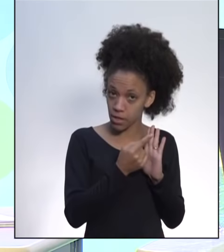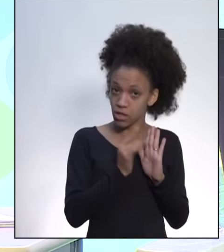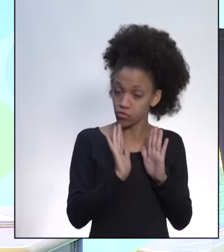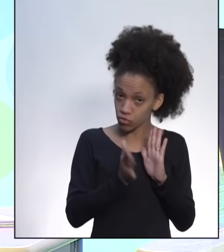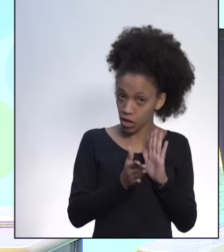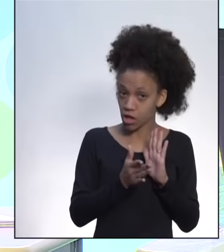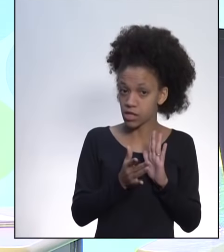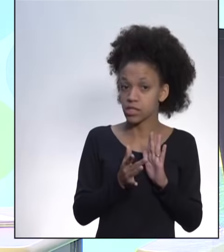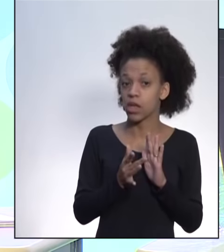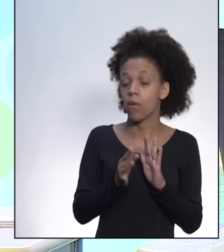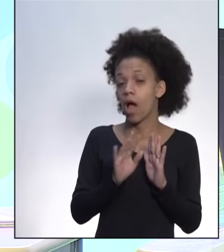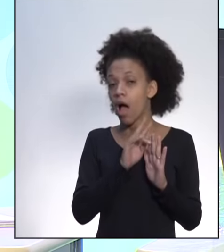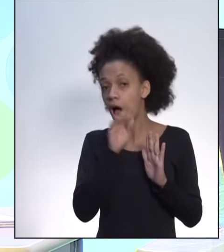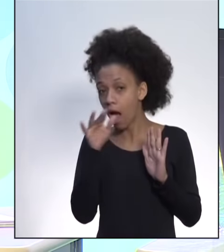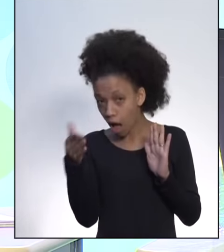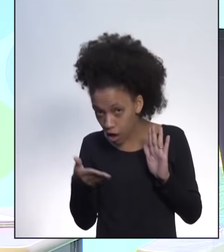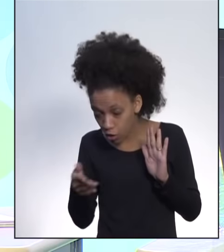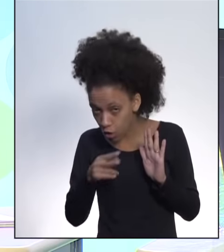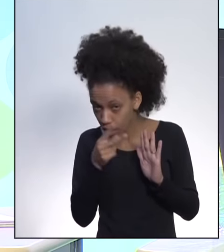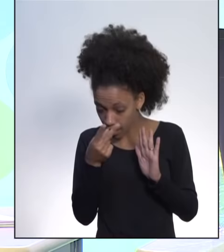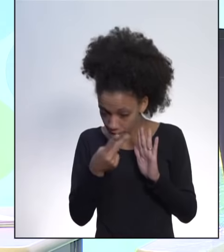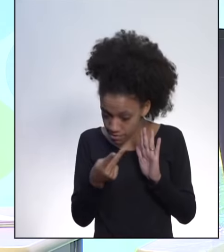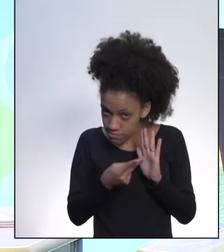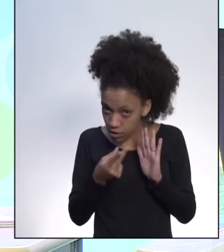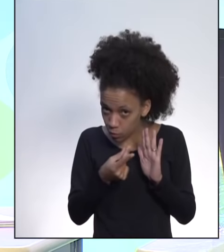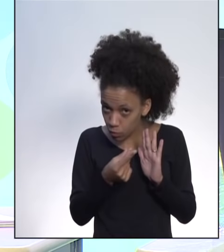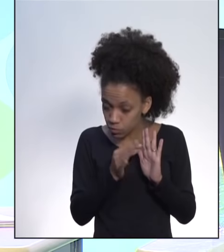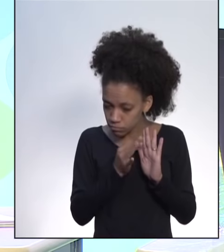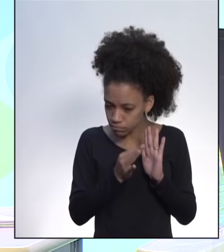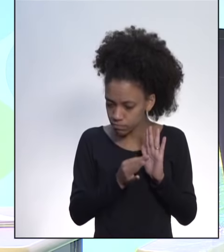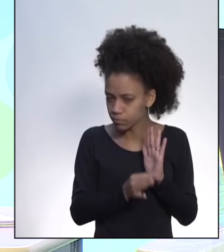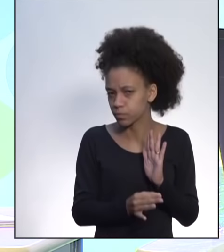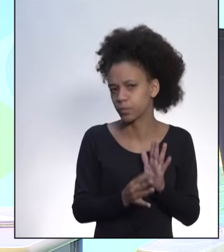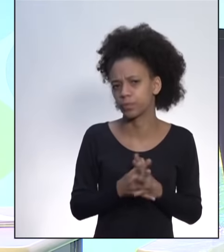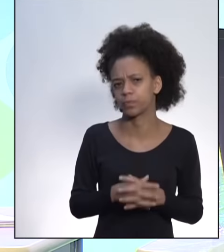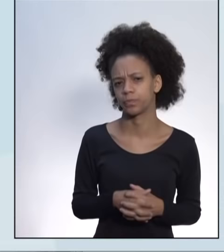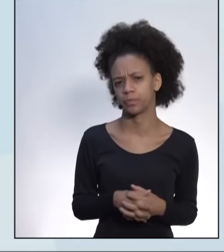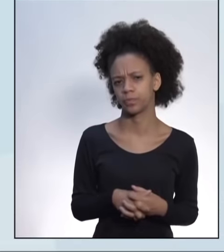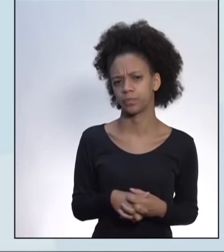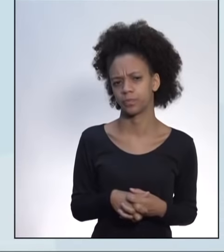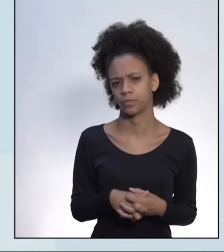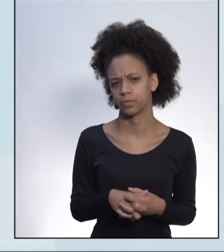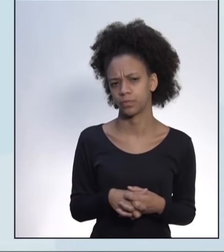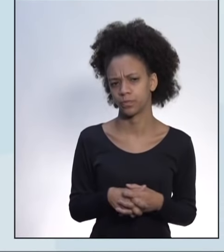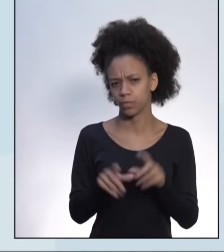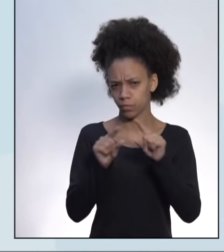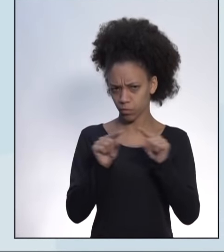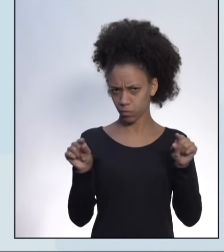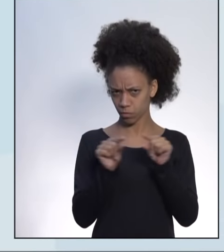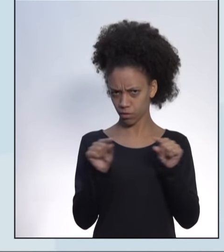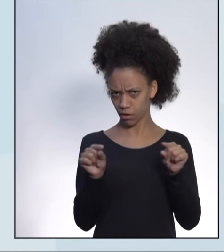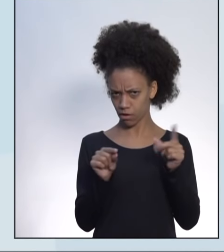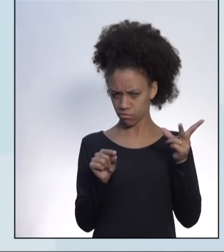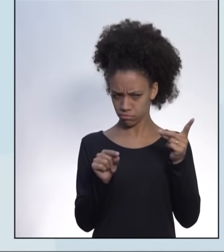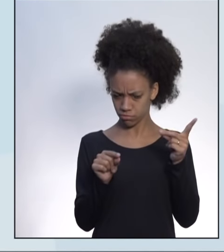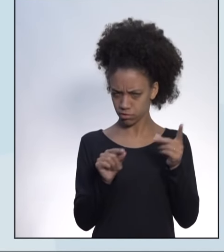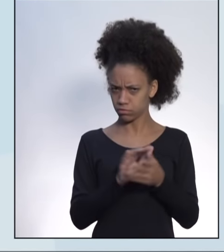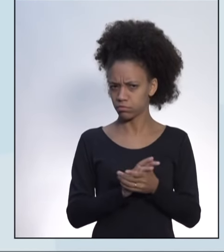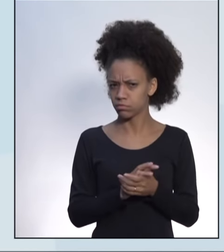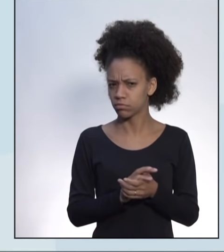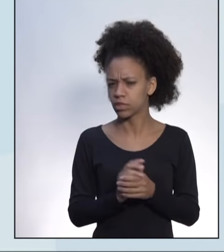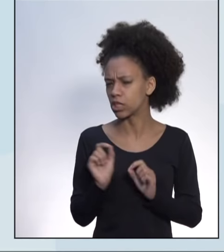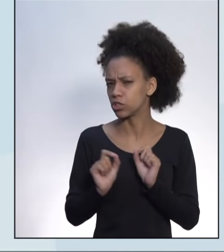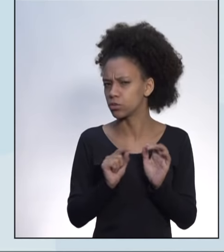eu quero agora que vocês preencham a segunda sites as questions like e aí vocês vão